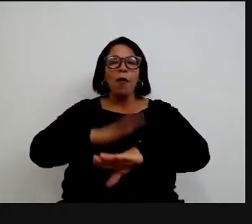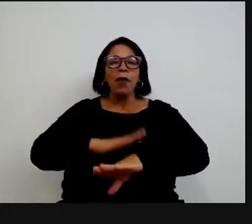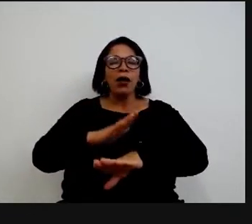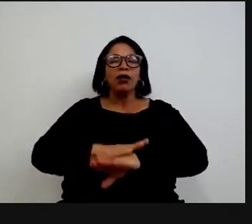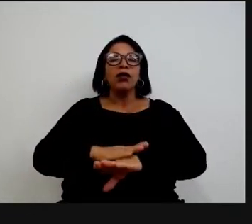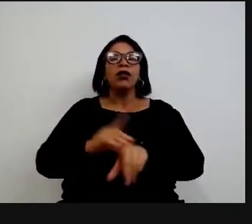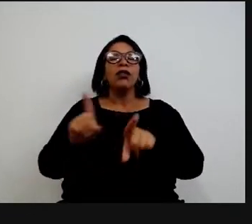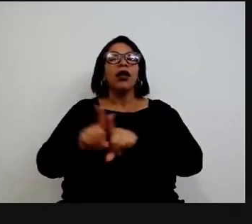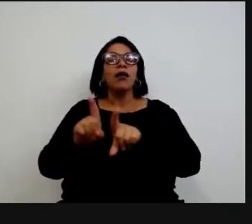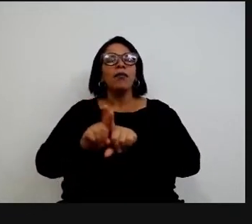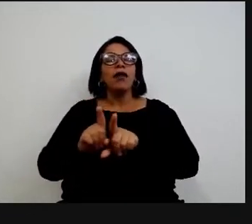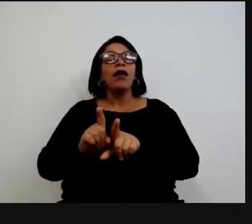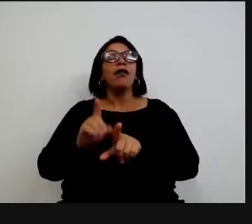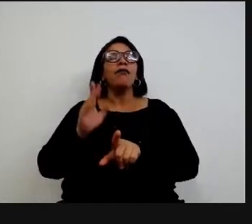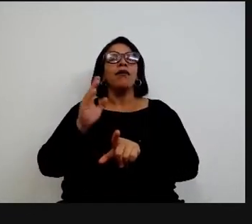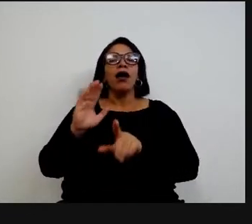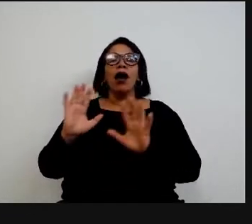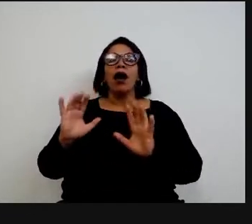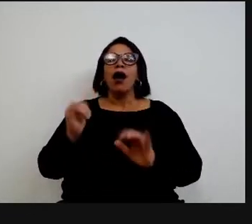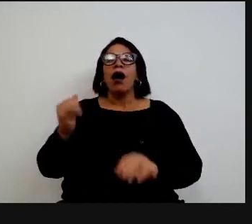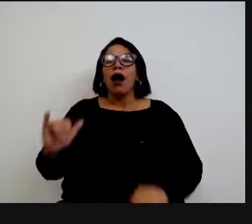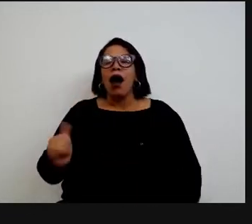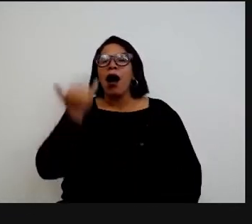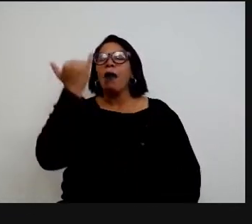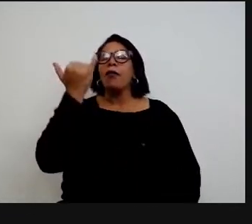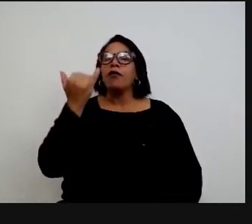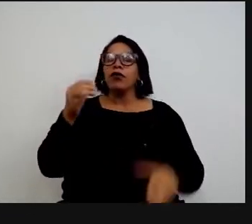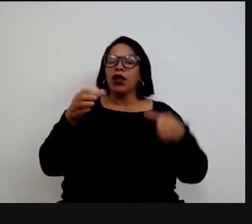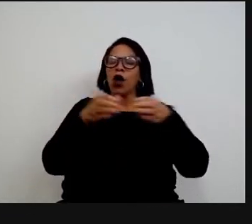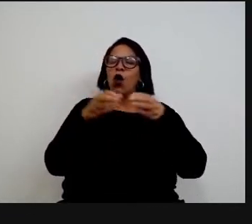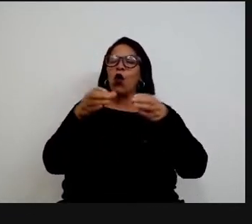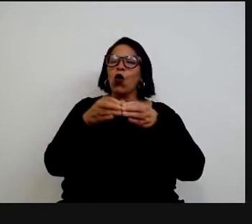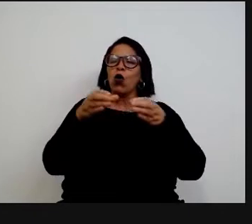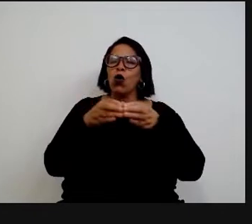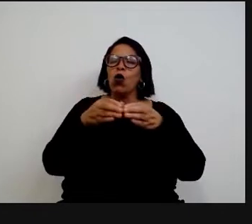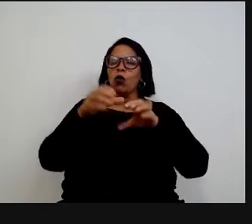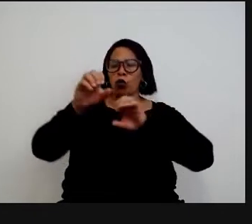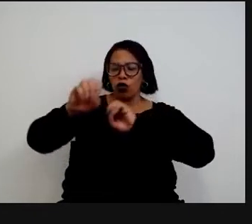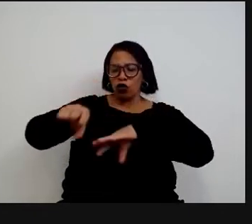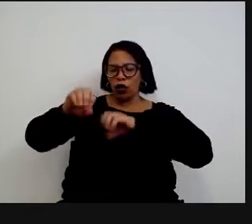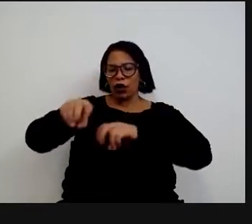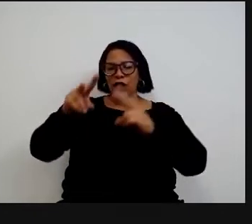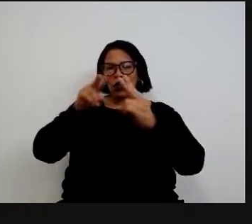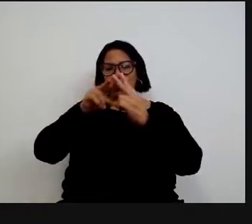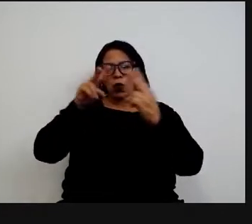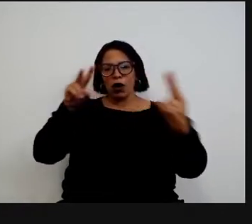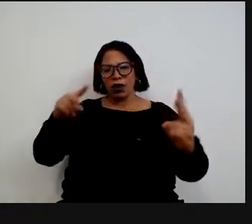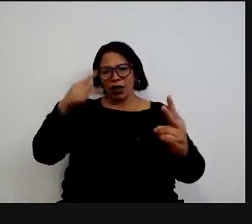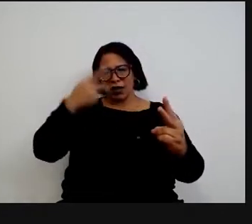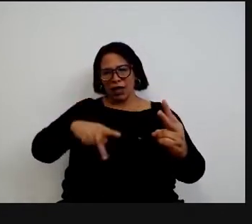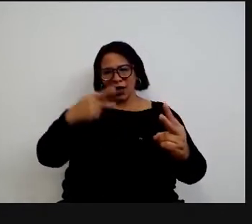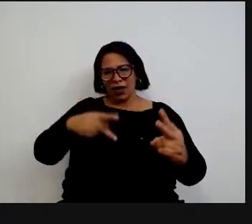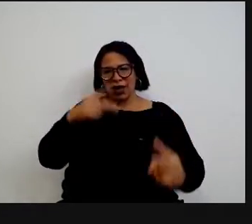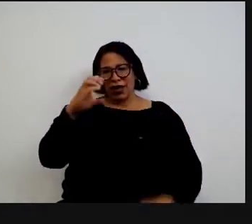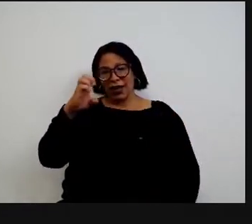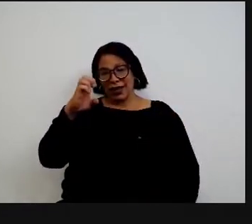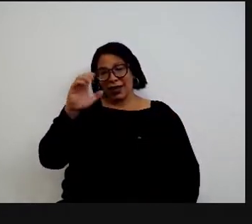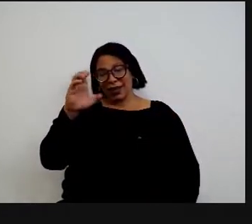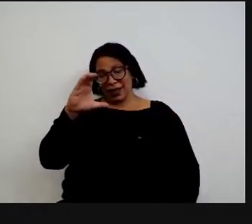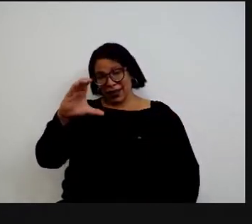aproveitar para reconhecer aqui a nossa equipe de educação à distância, que sempre